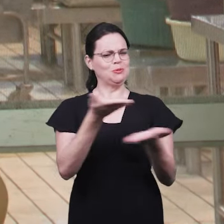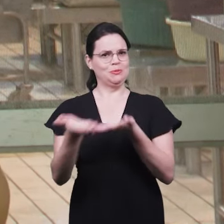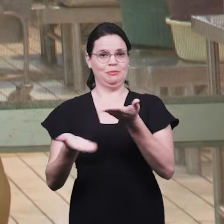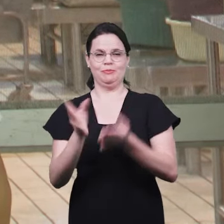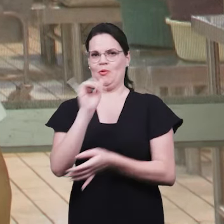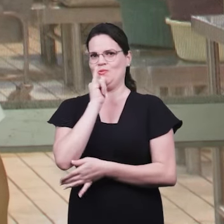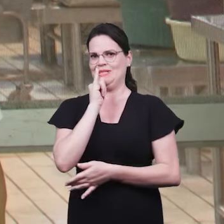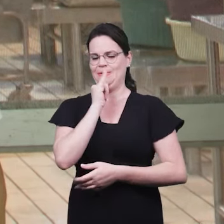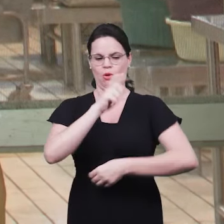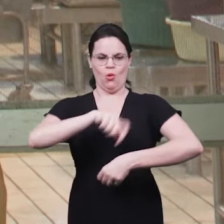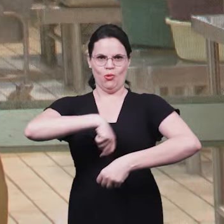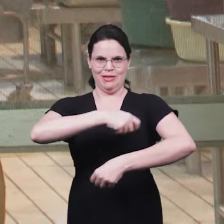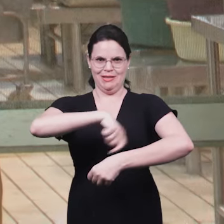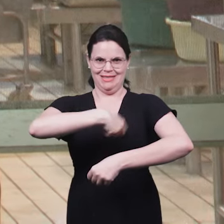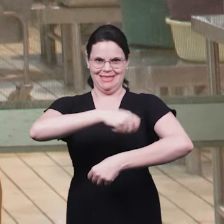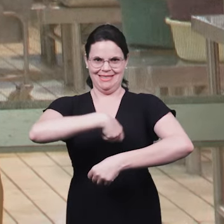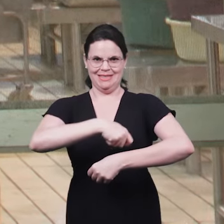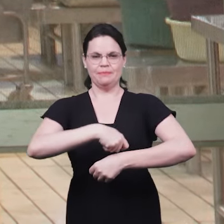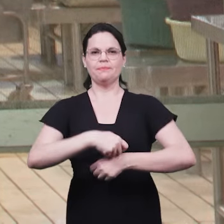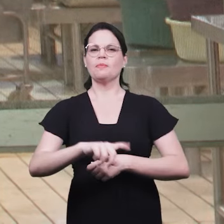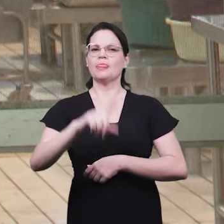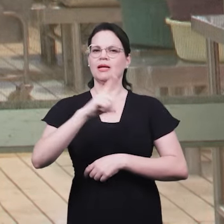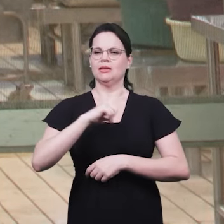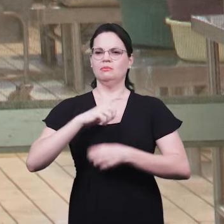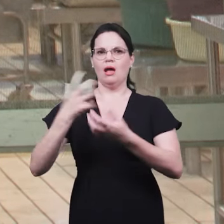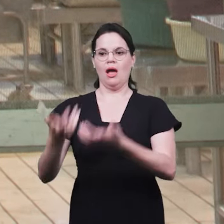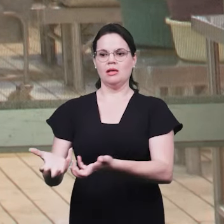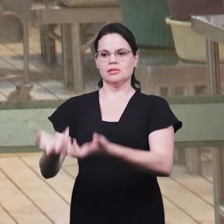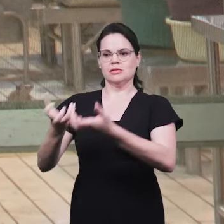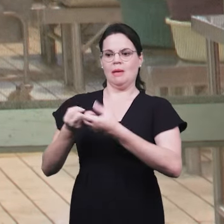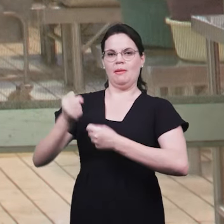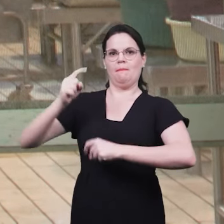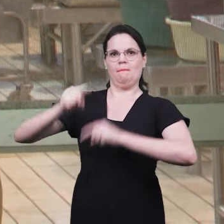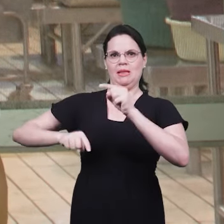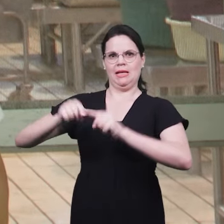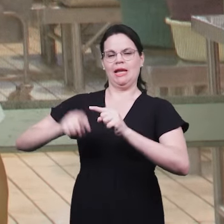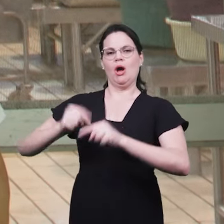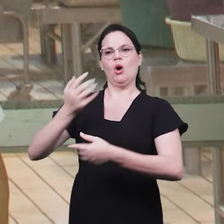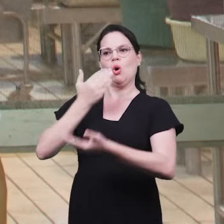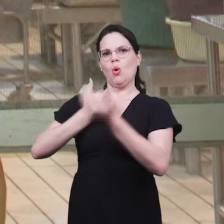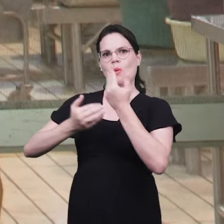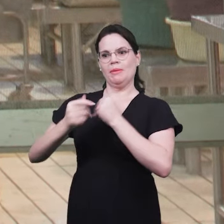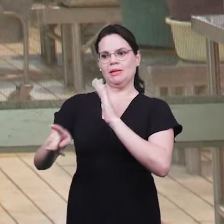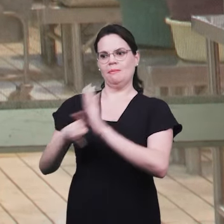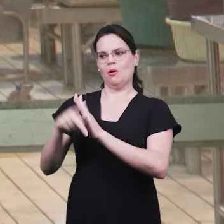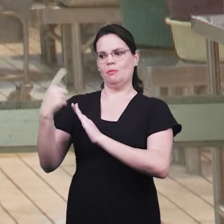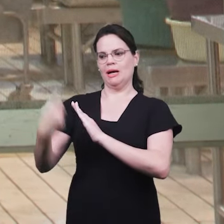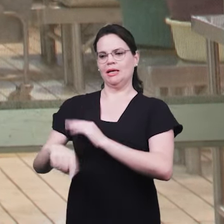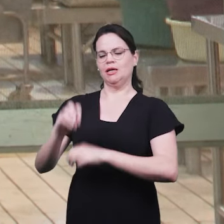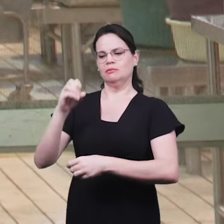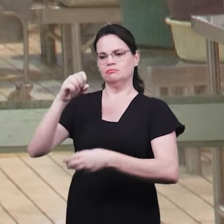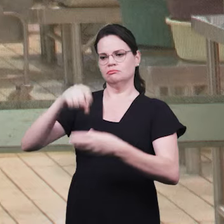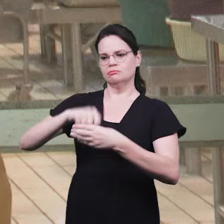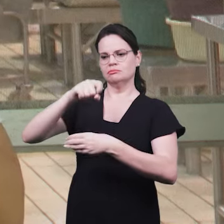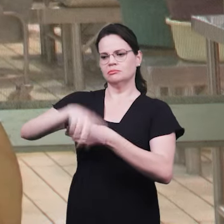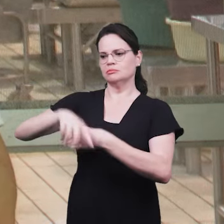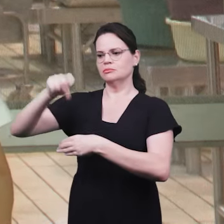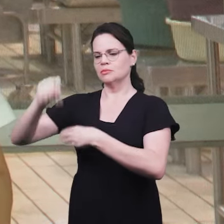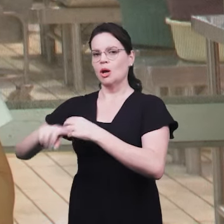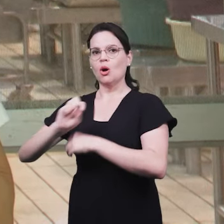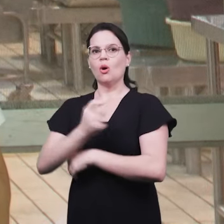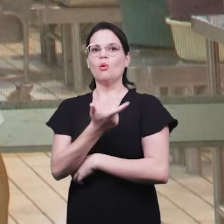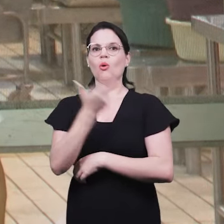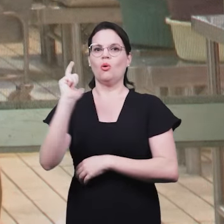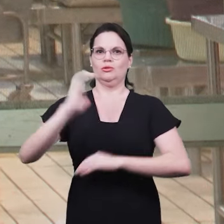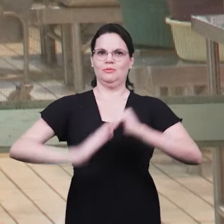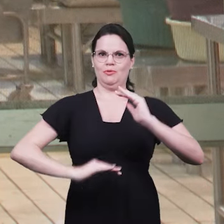exemplo, nós recebemos insumos produzidos no próprio Manaim ou produzidos por outros agricultores. Tivemos